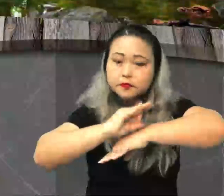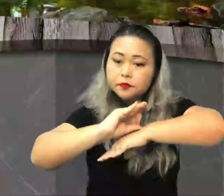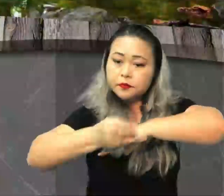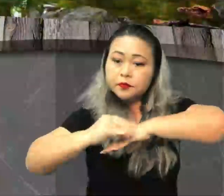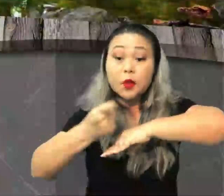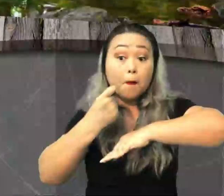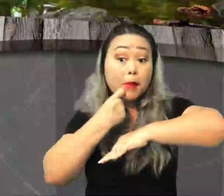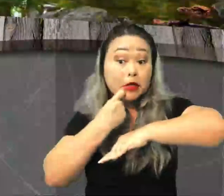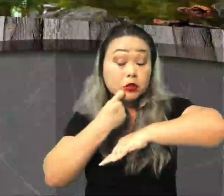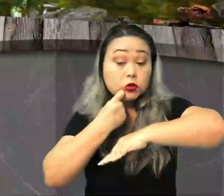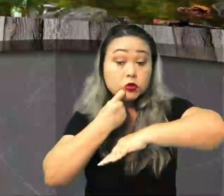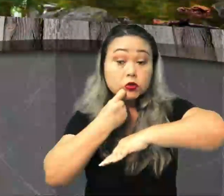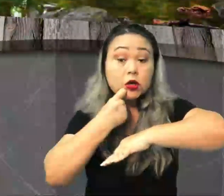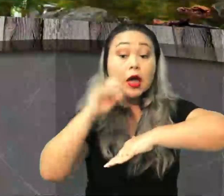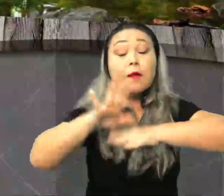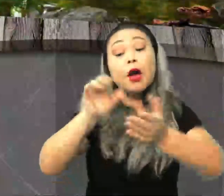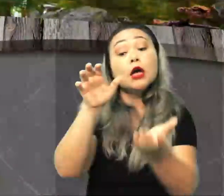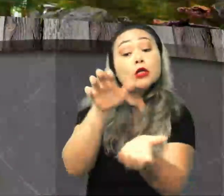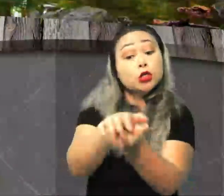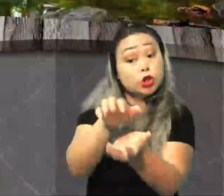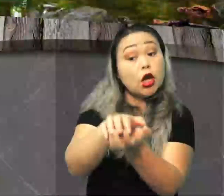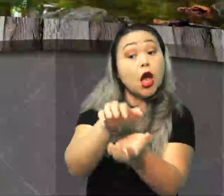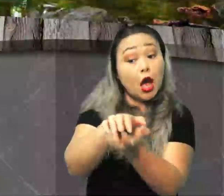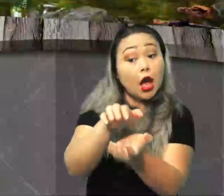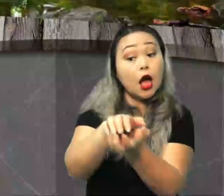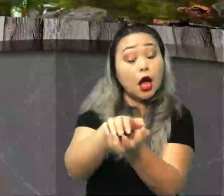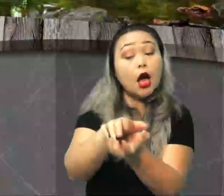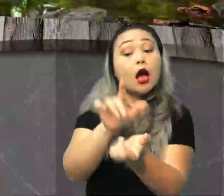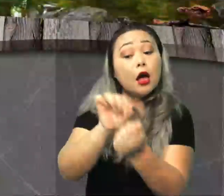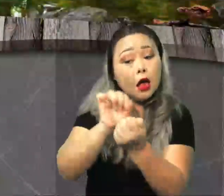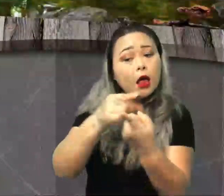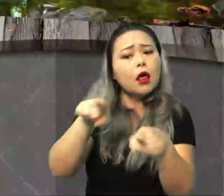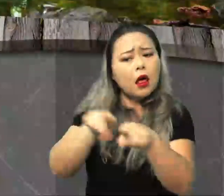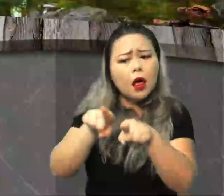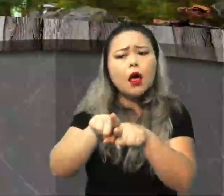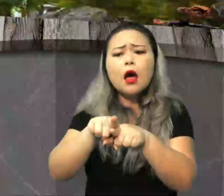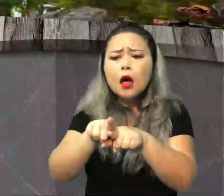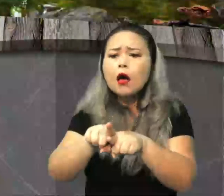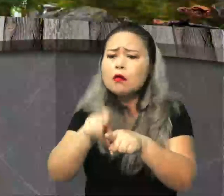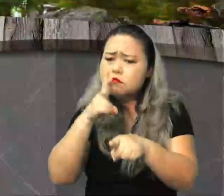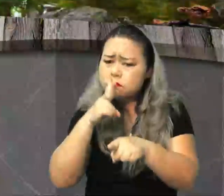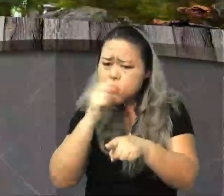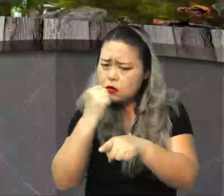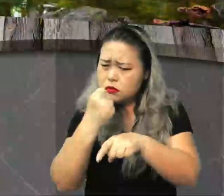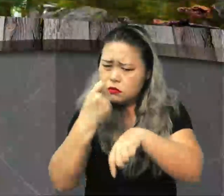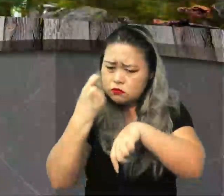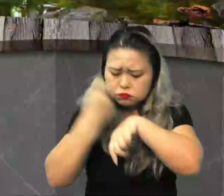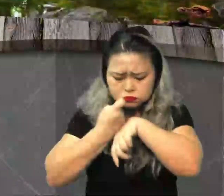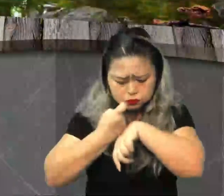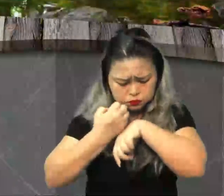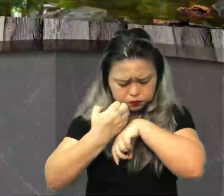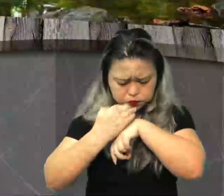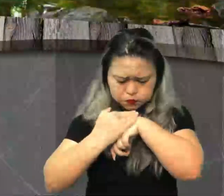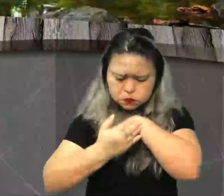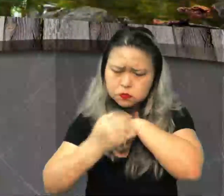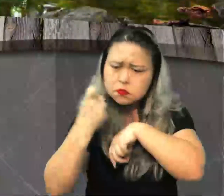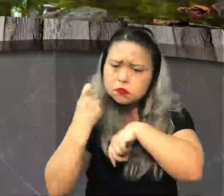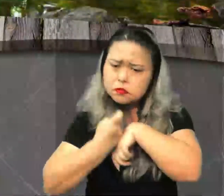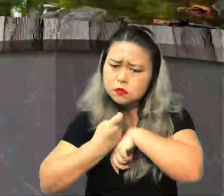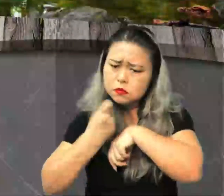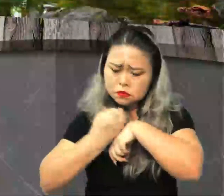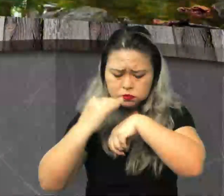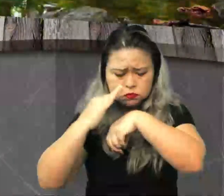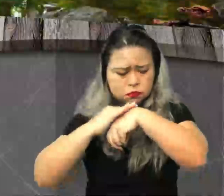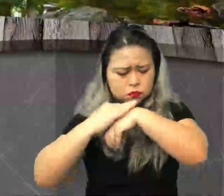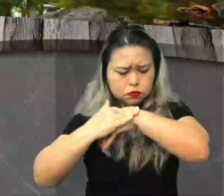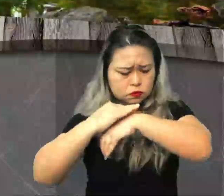dos peixes. Mas o jacaré também vai ter essas estruturas bem fortes, bem rígidas, tá?